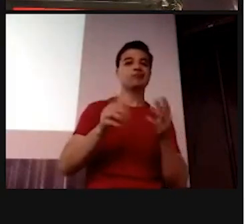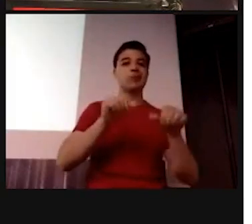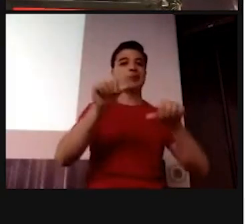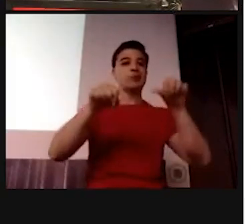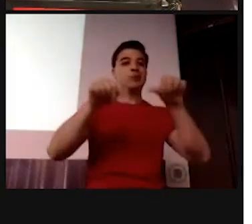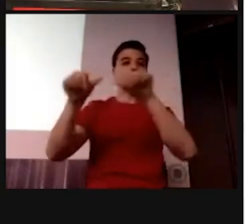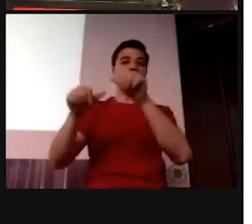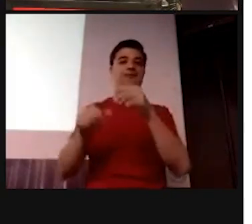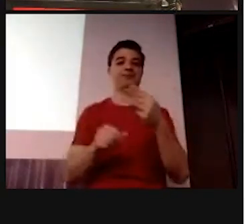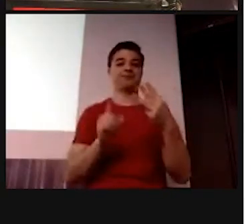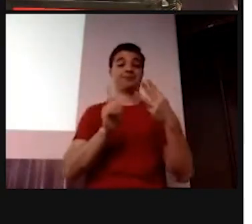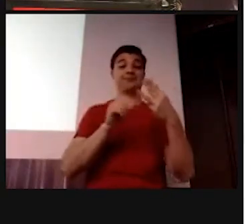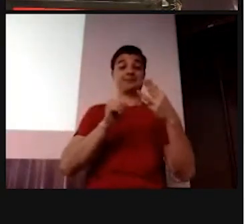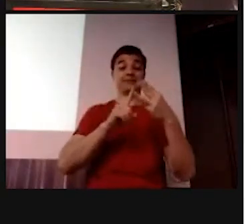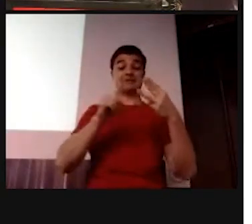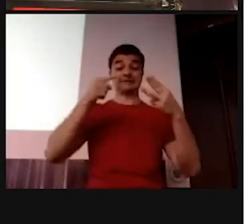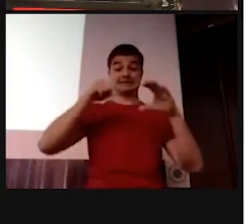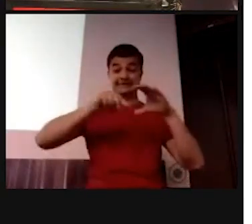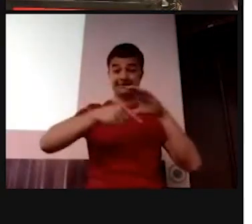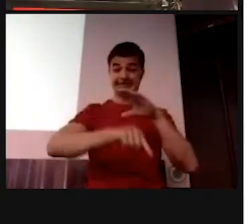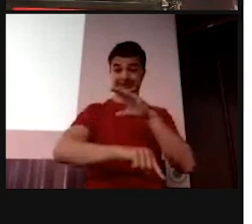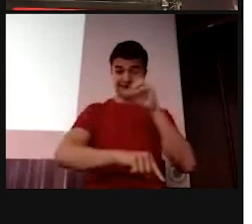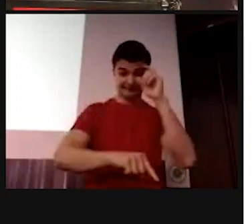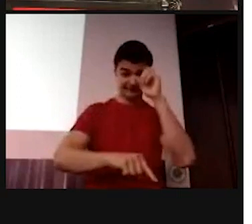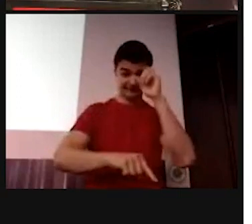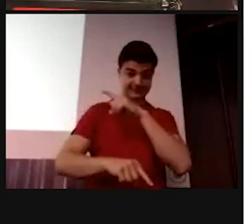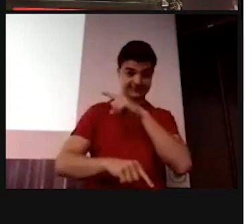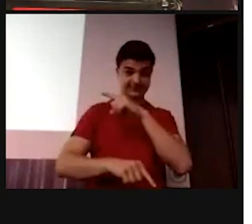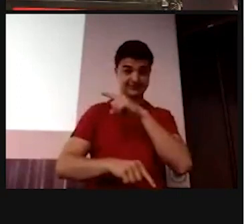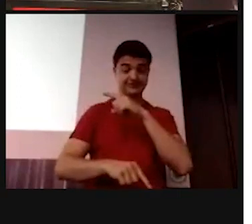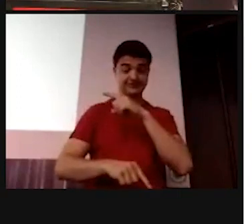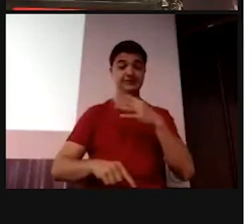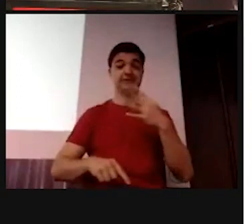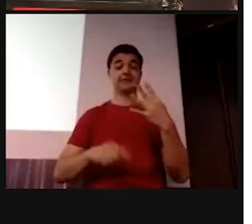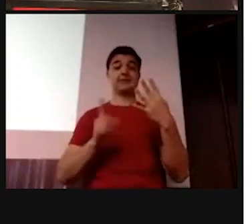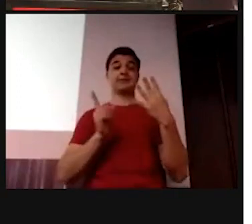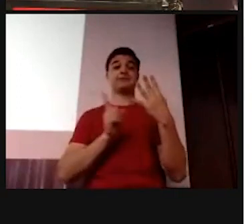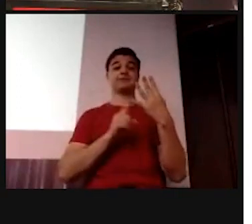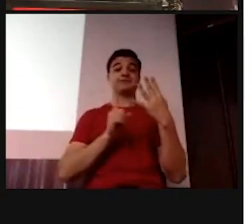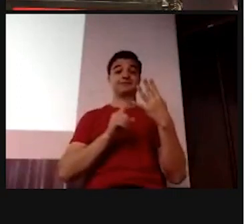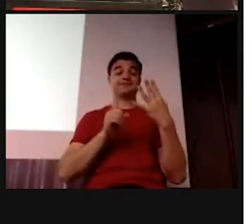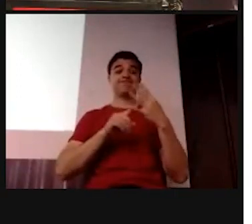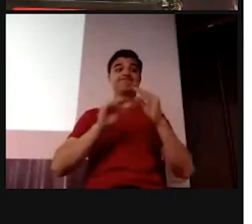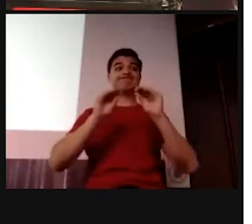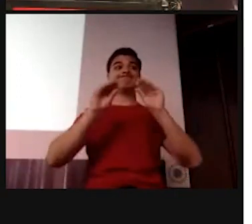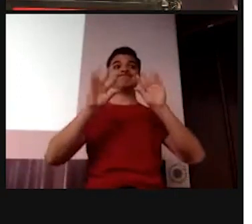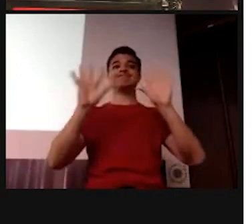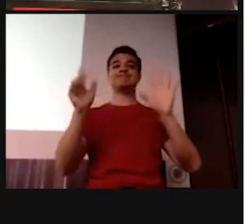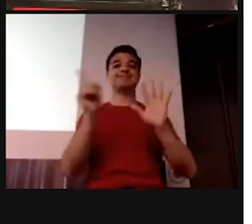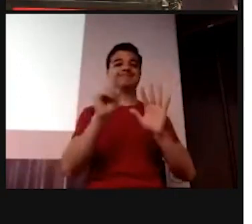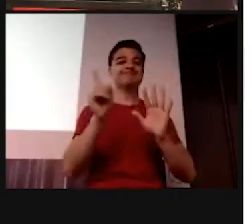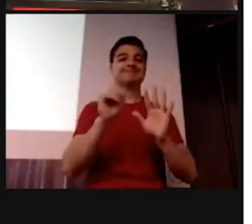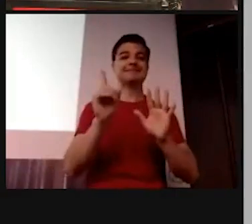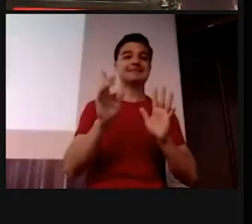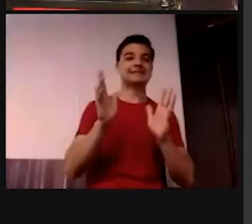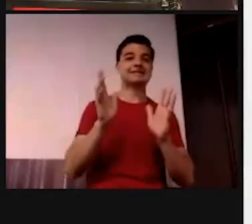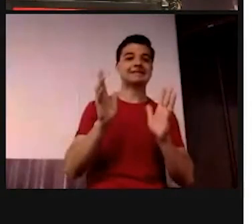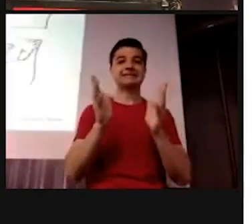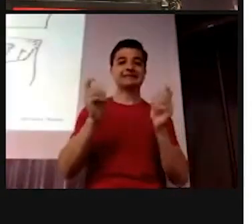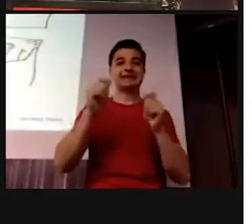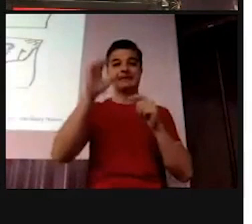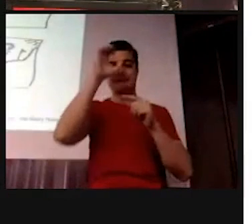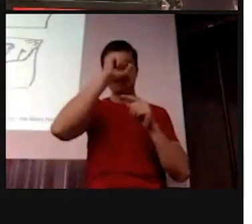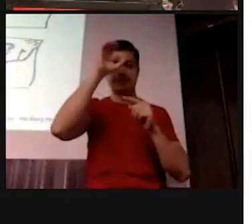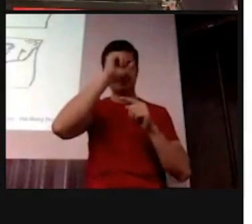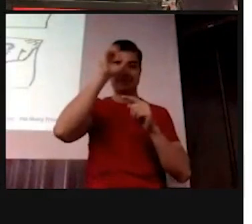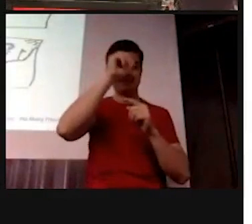Nos impactando de forma mais significativa. E a gente tem que tirar um aprendizado que eu